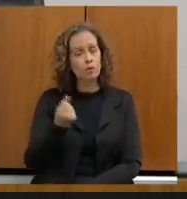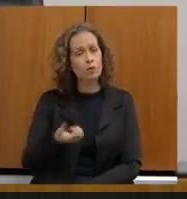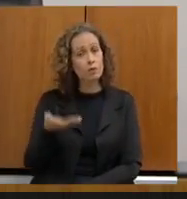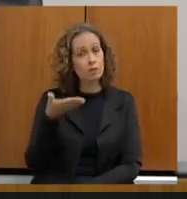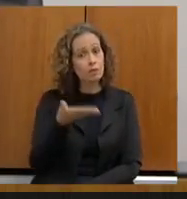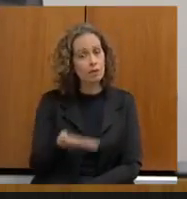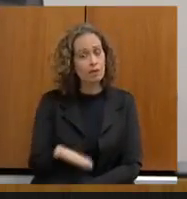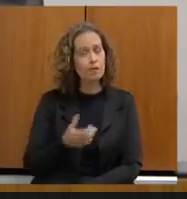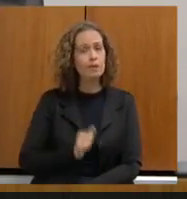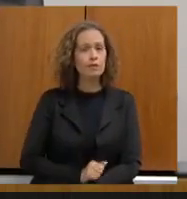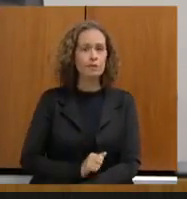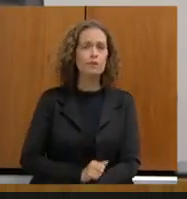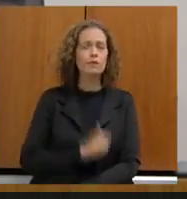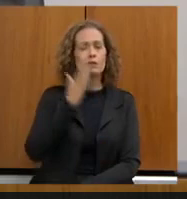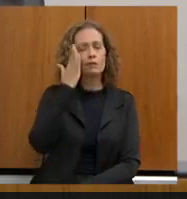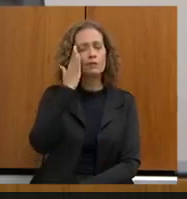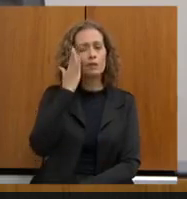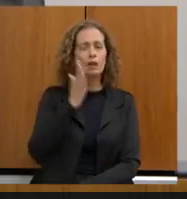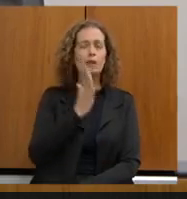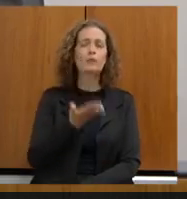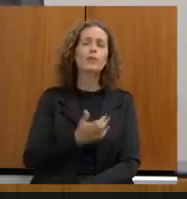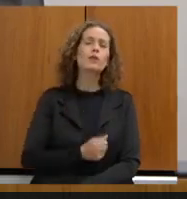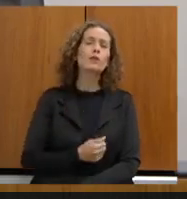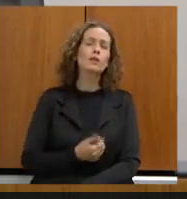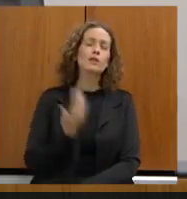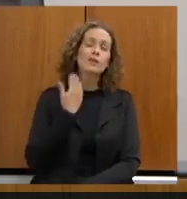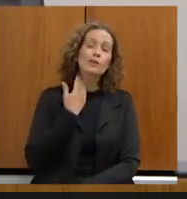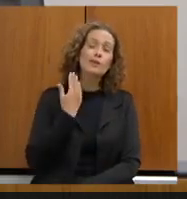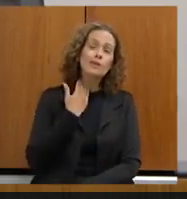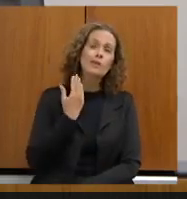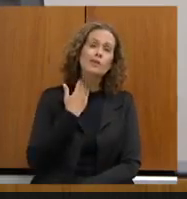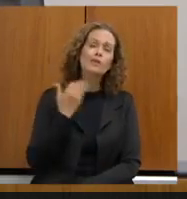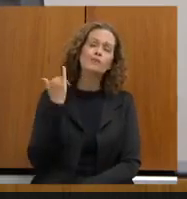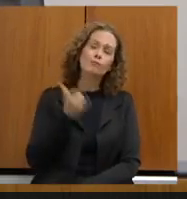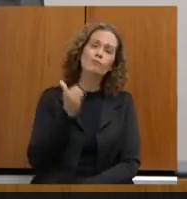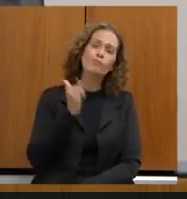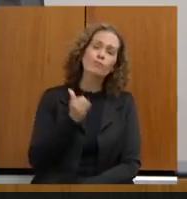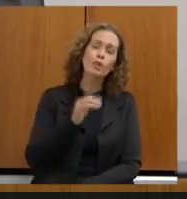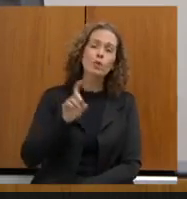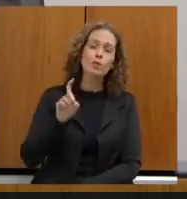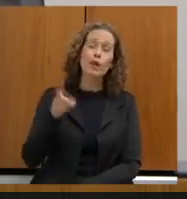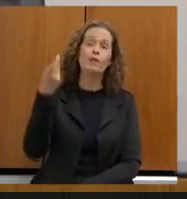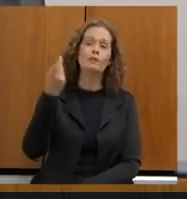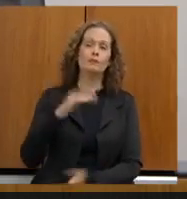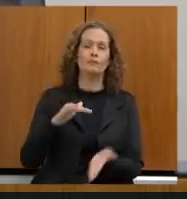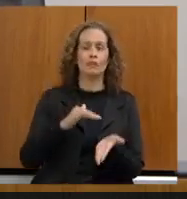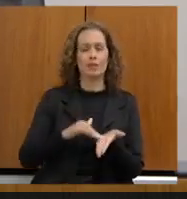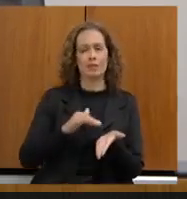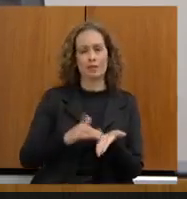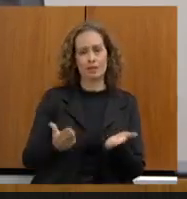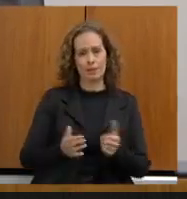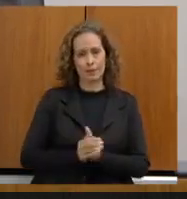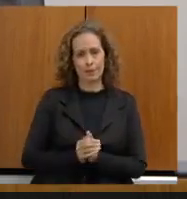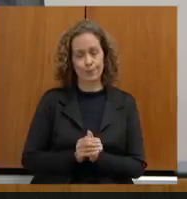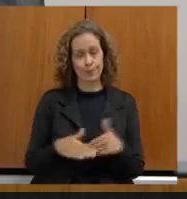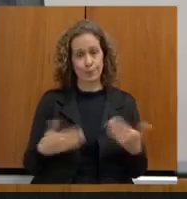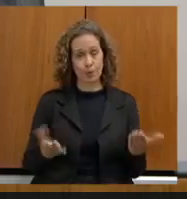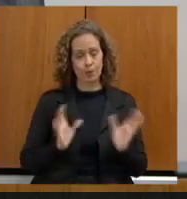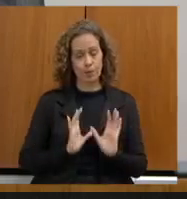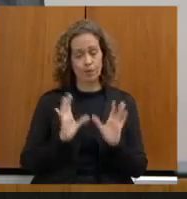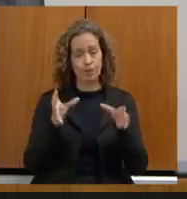cansei de repetir para o secretário o ex-secretário que ocupou a pasta do Senhor a missão